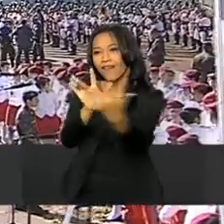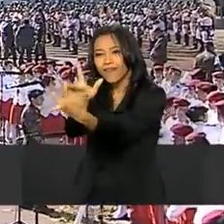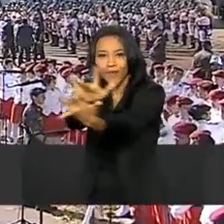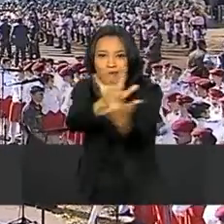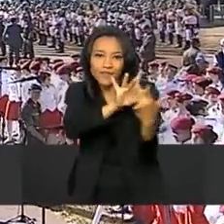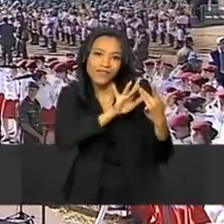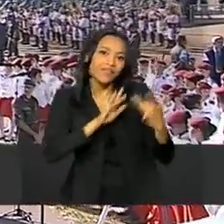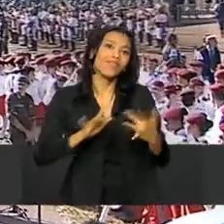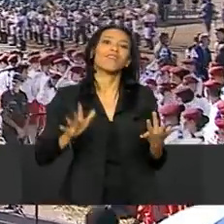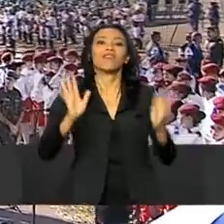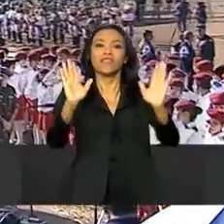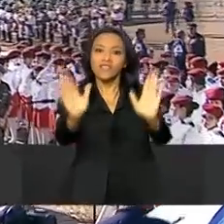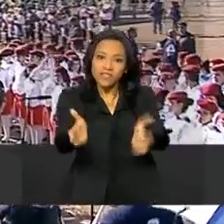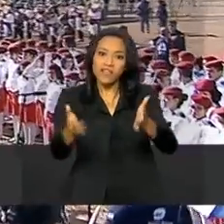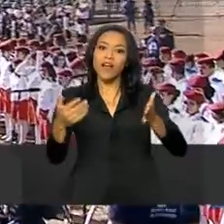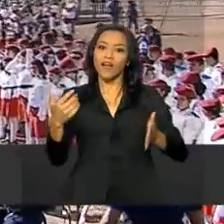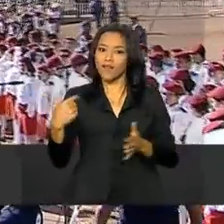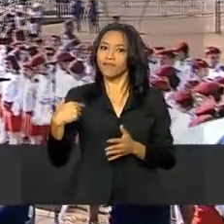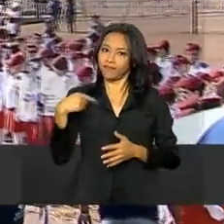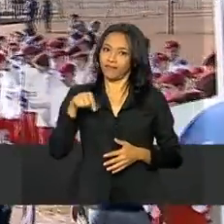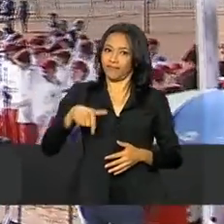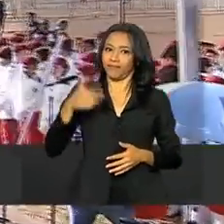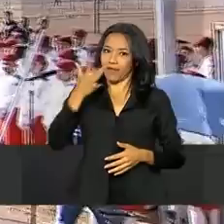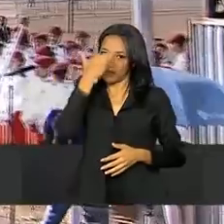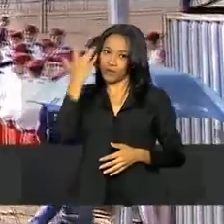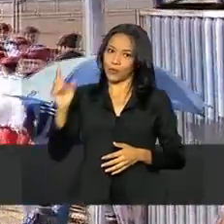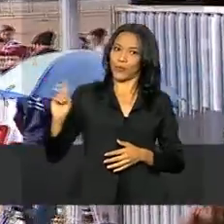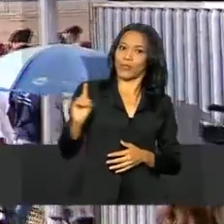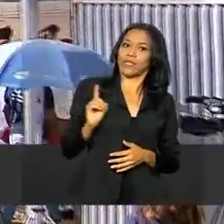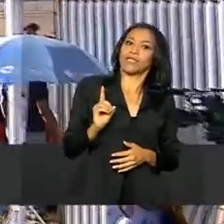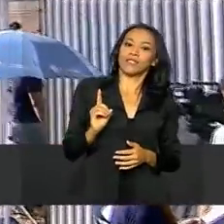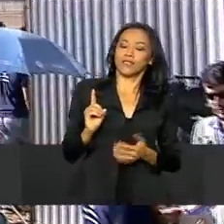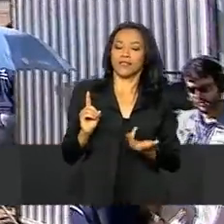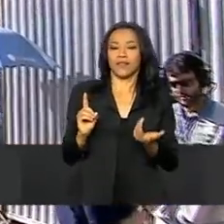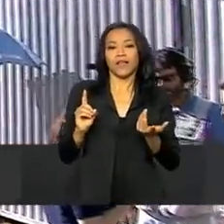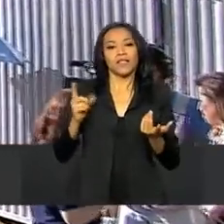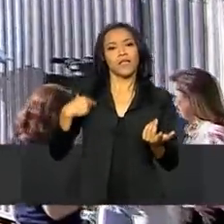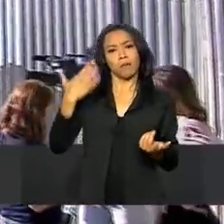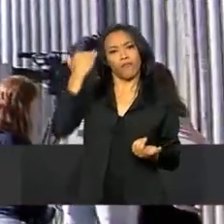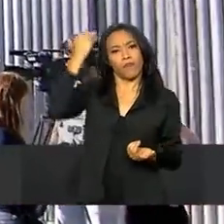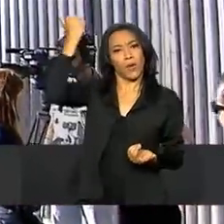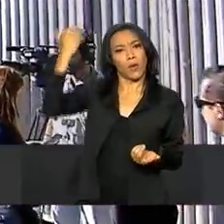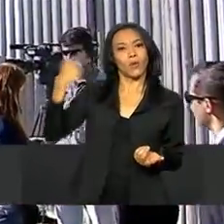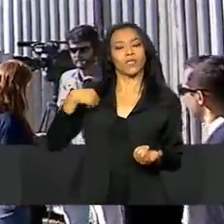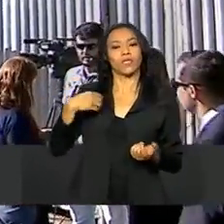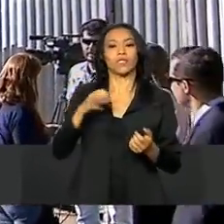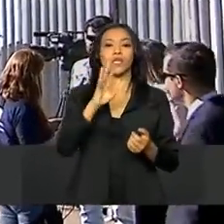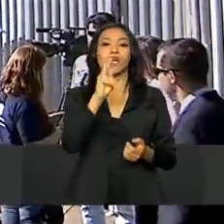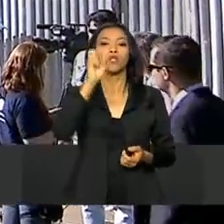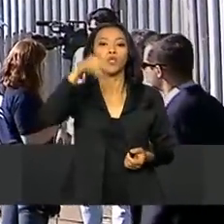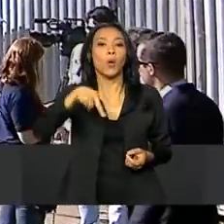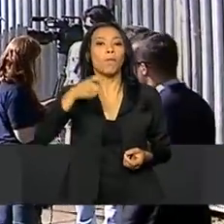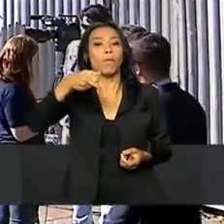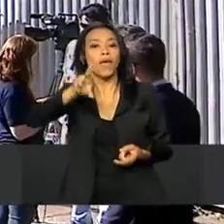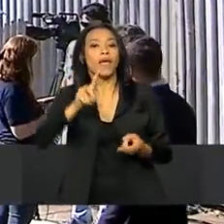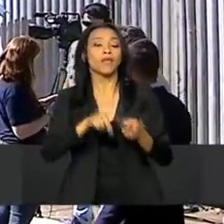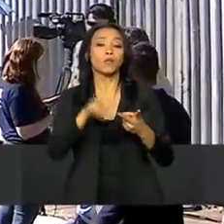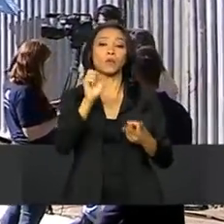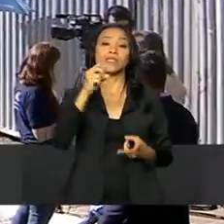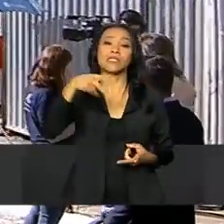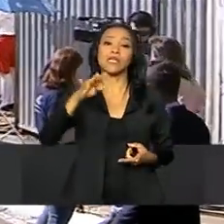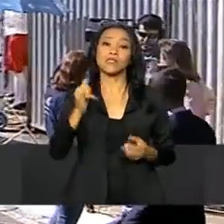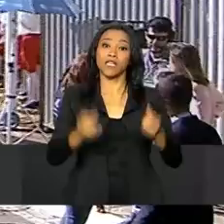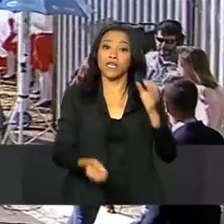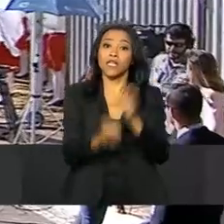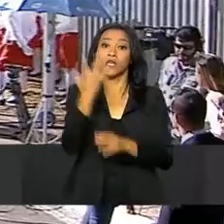já passaram aqui por onde eu estou agora. Entre essas personalidades estão aí Dom Pedro II, Santos Dumont,